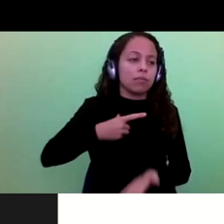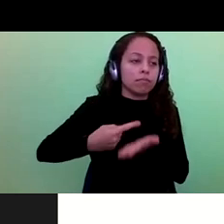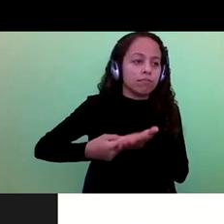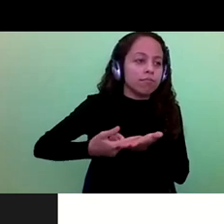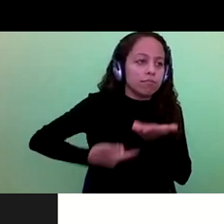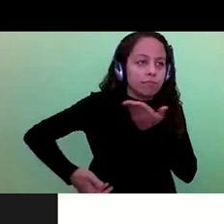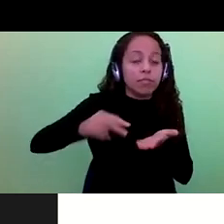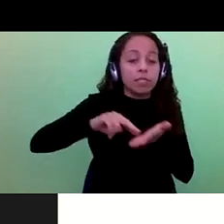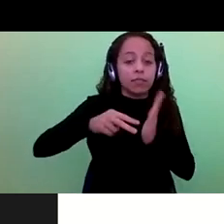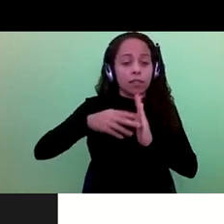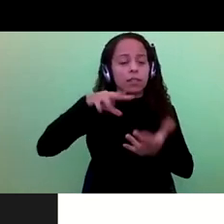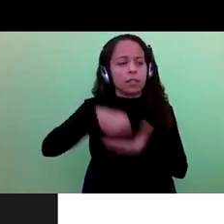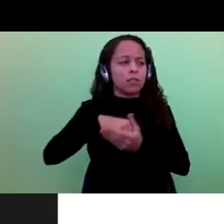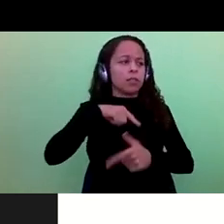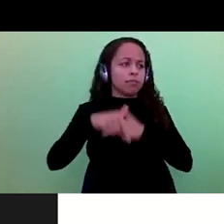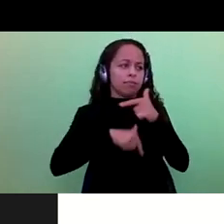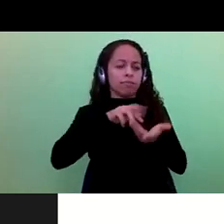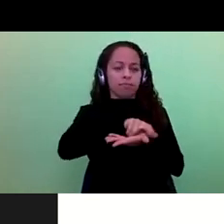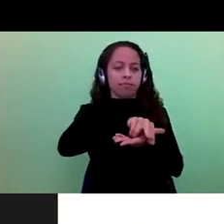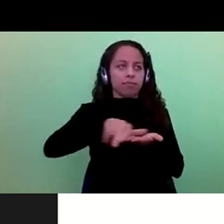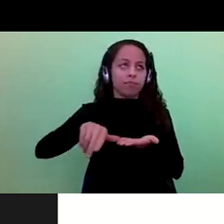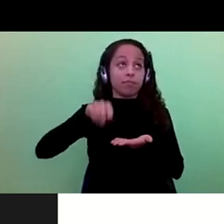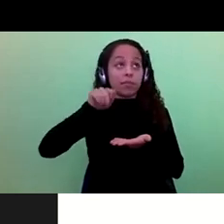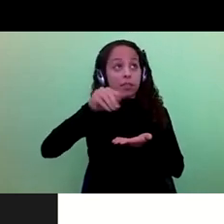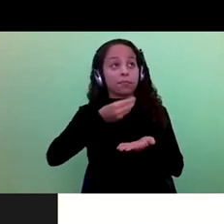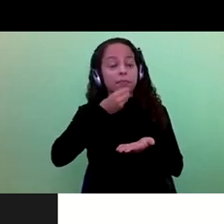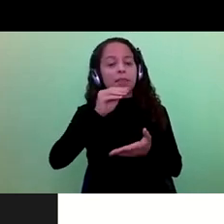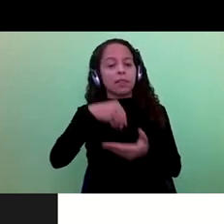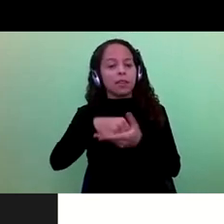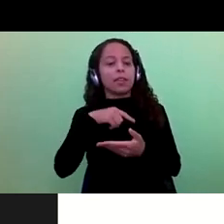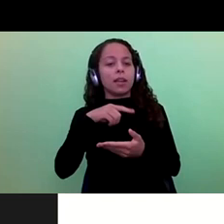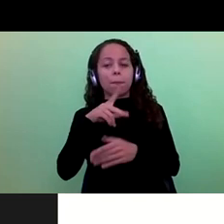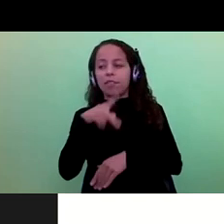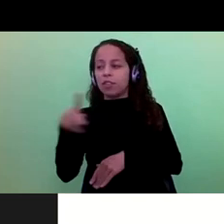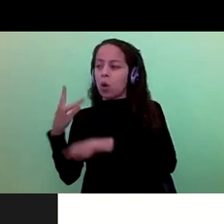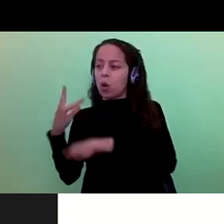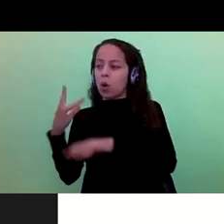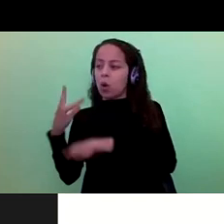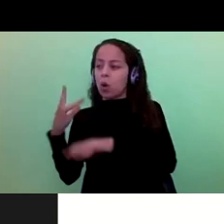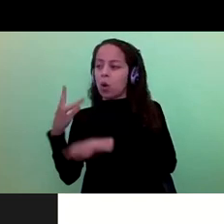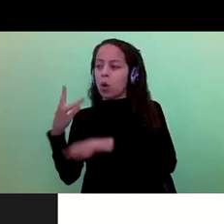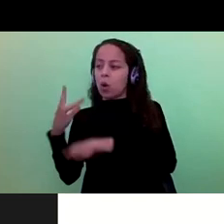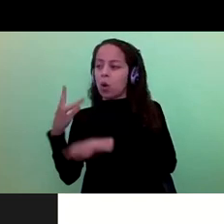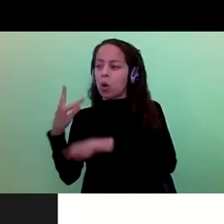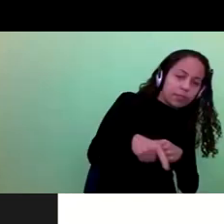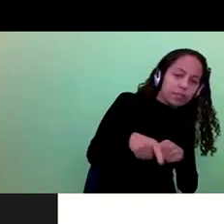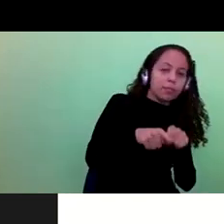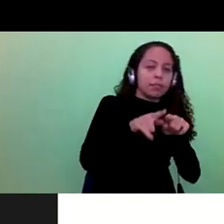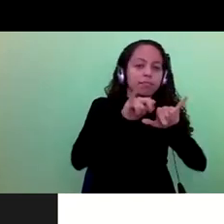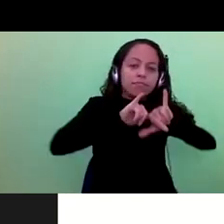atividades diversificadas. E aí integra professor de contabilidade, de administração, de